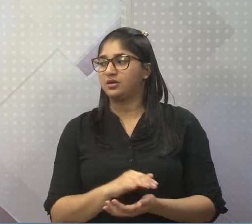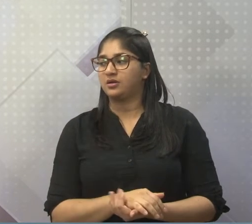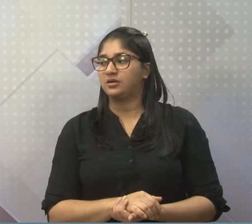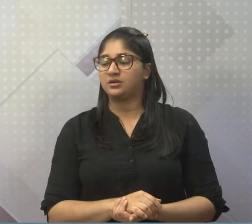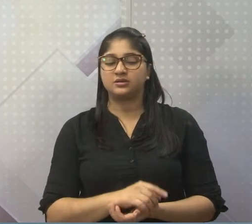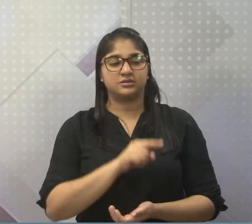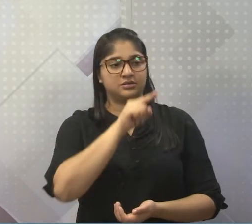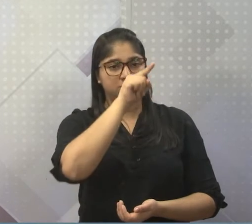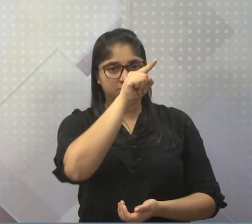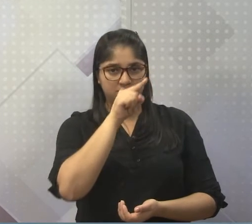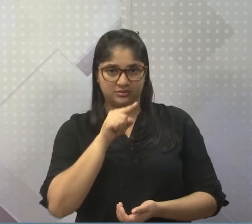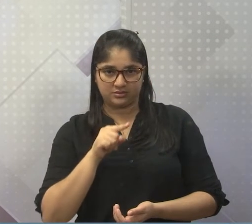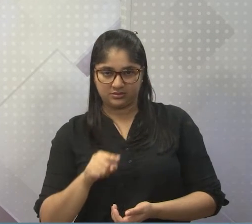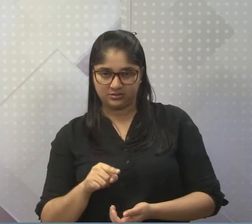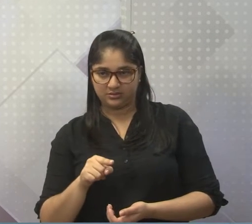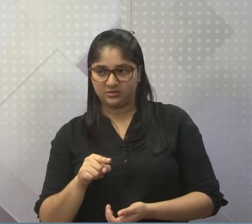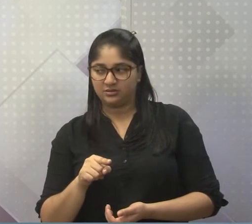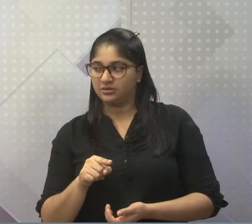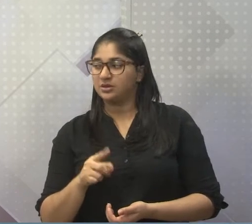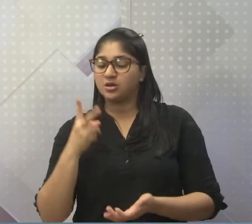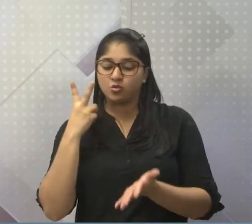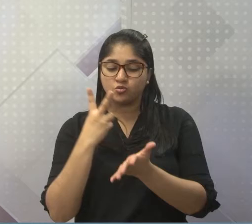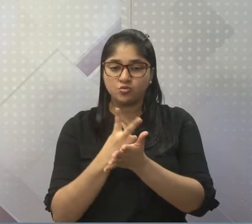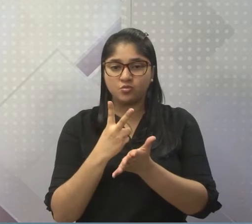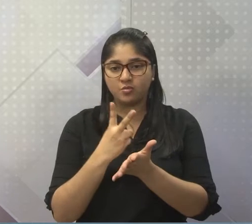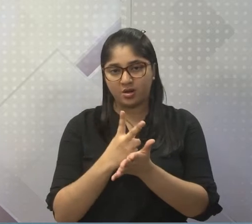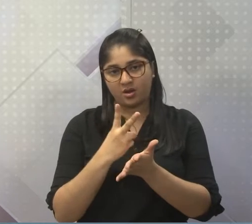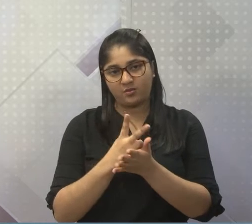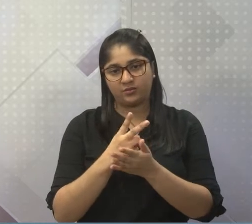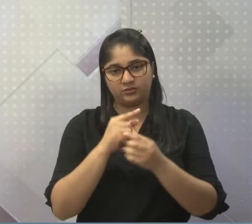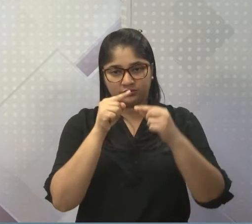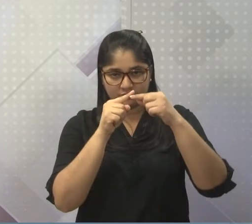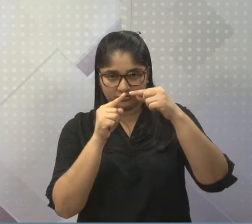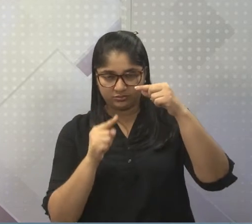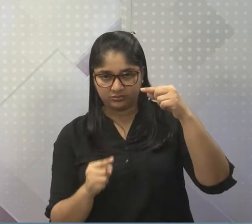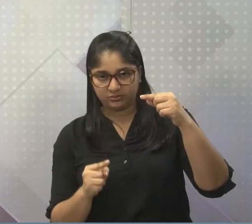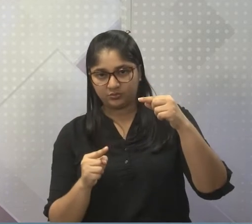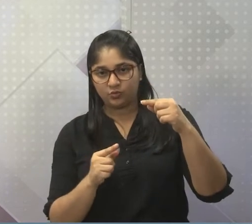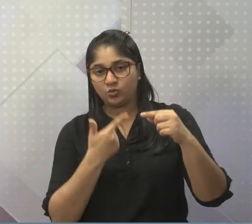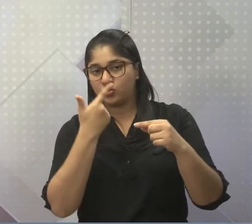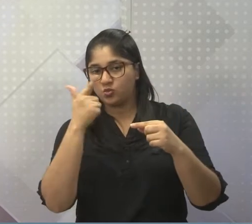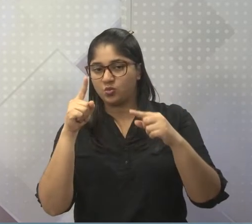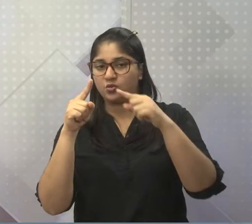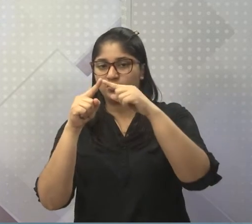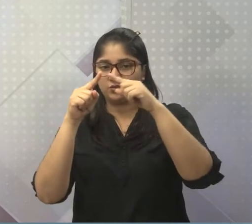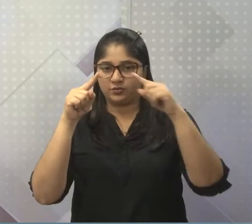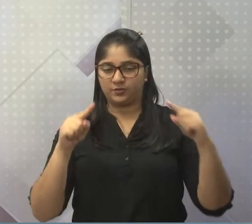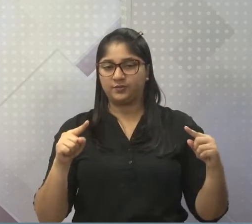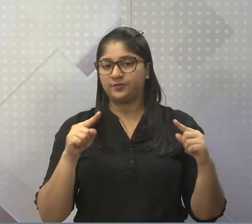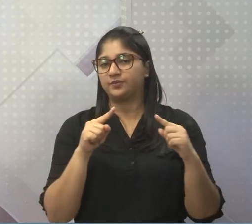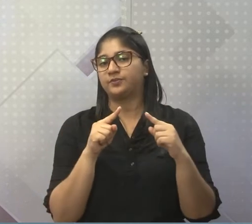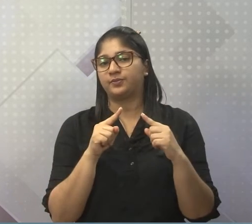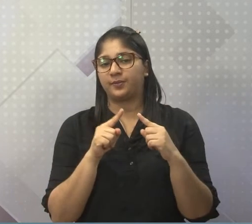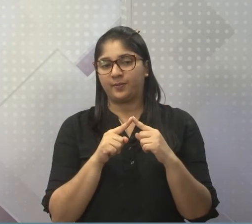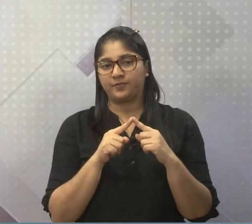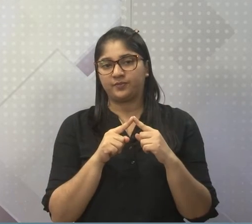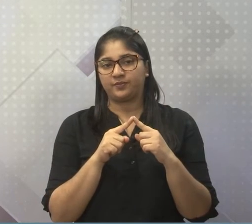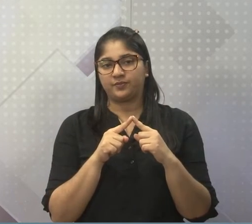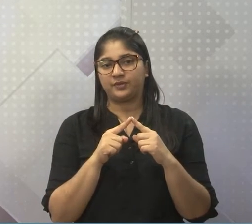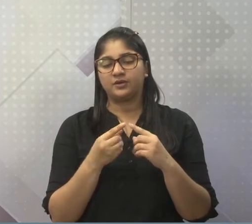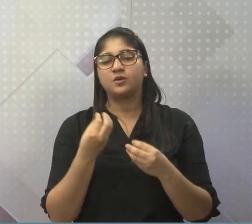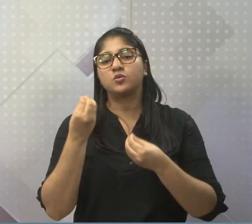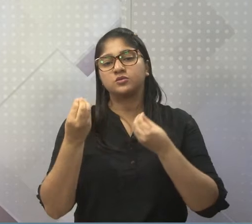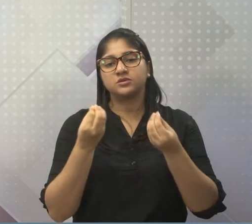fui para este, eu vou ter que pegar do mesmo sentido no outro triângulo. Fazendo aquela